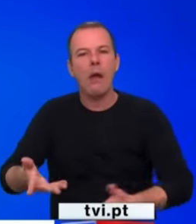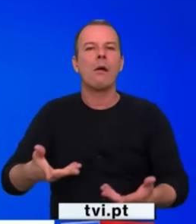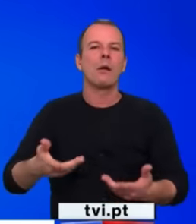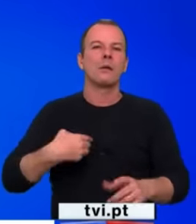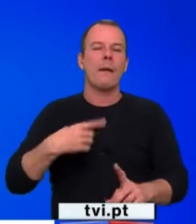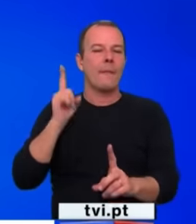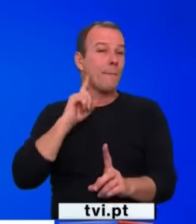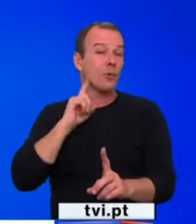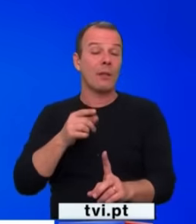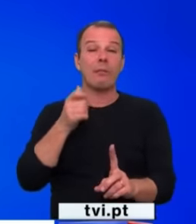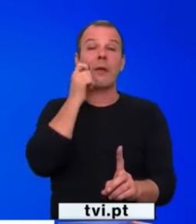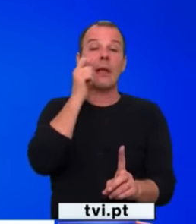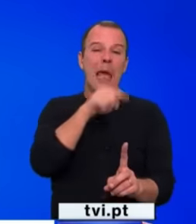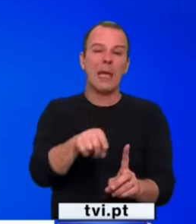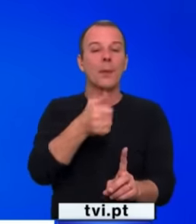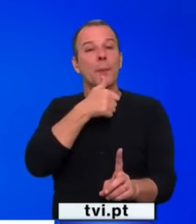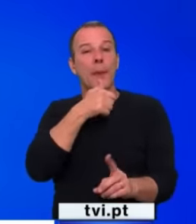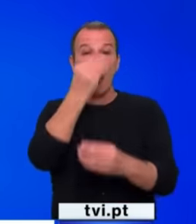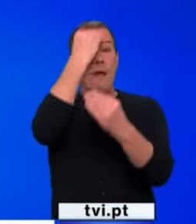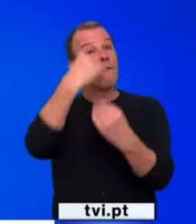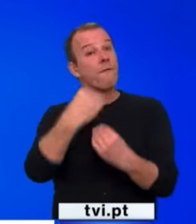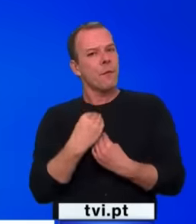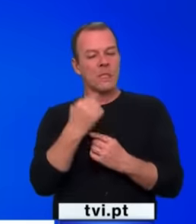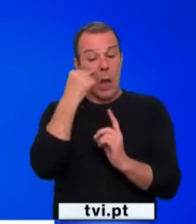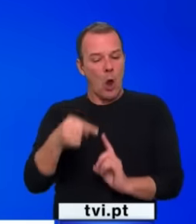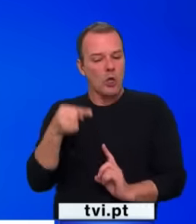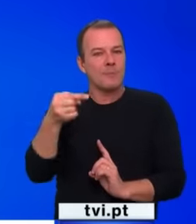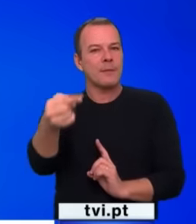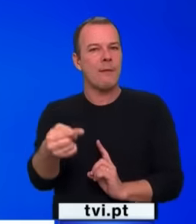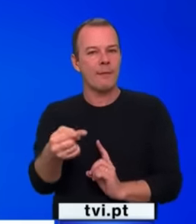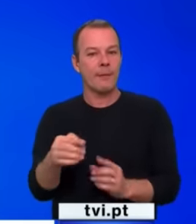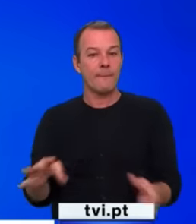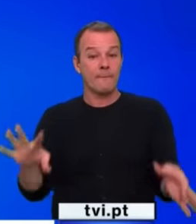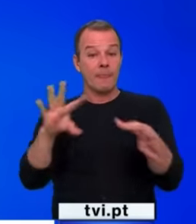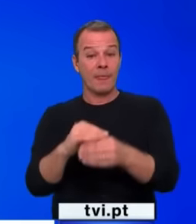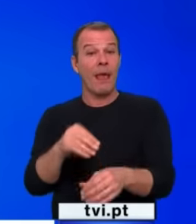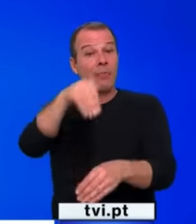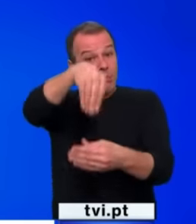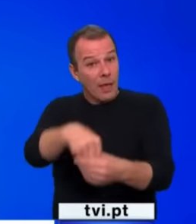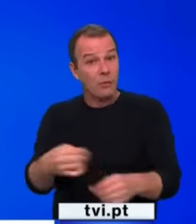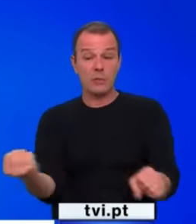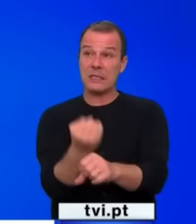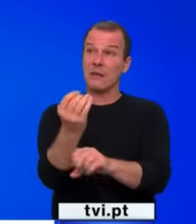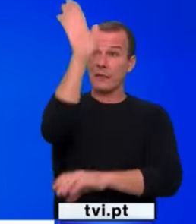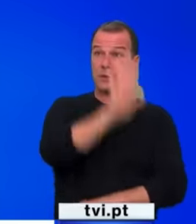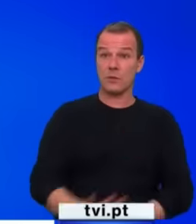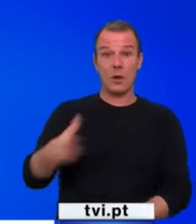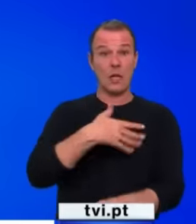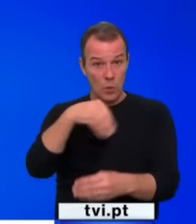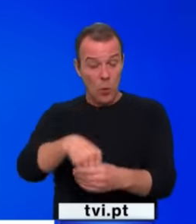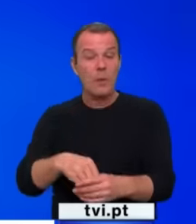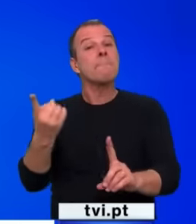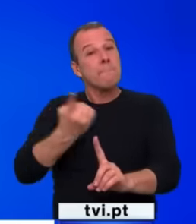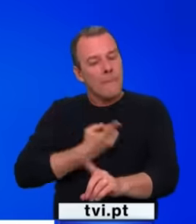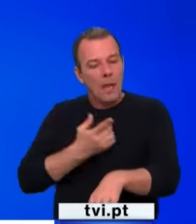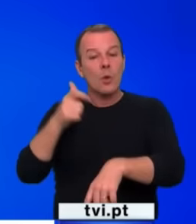quem tenha recebido formação e formação em especialidade no, sistema, no nosso sistema de ensino e no Serviço Nacional de Saúde deve dar